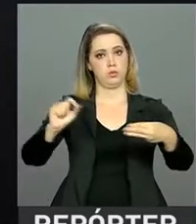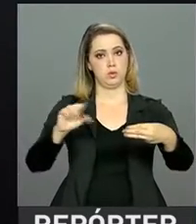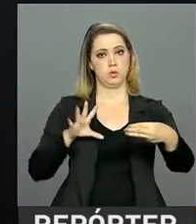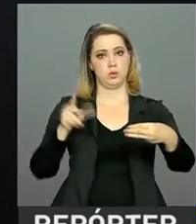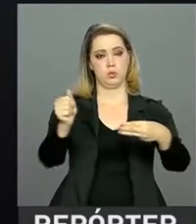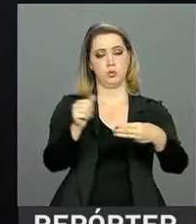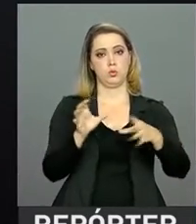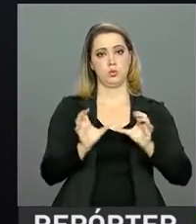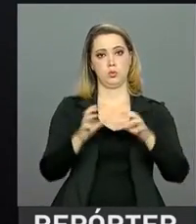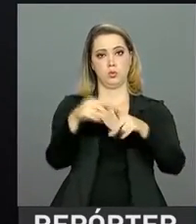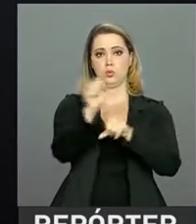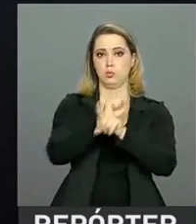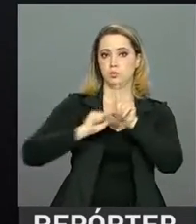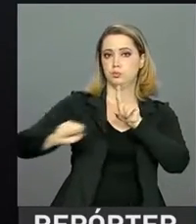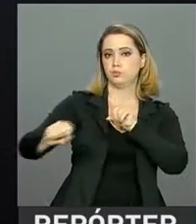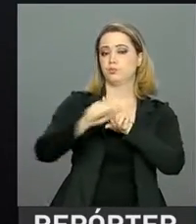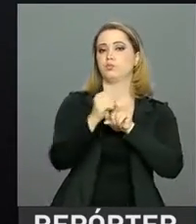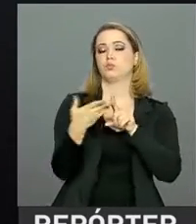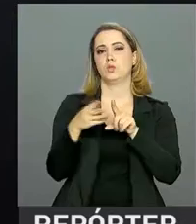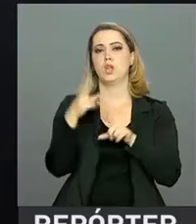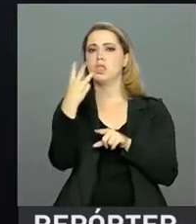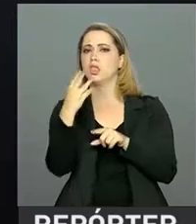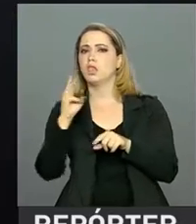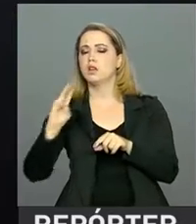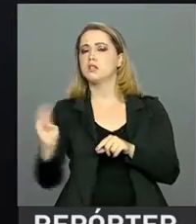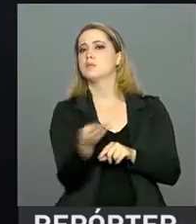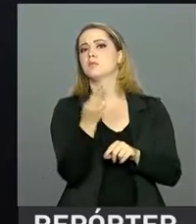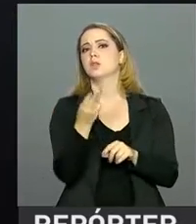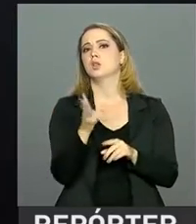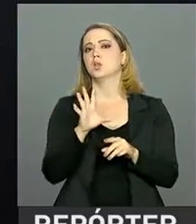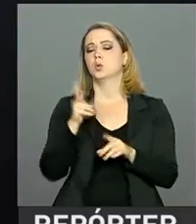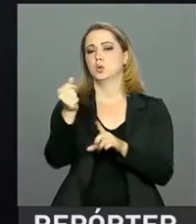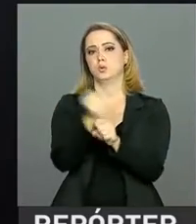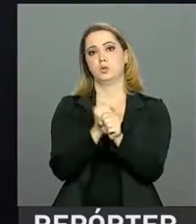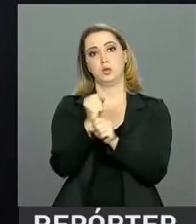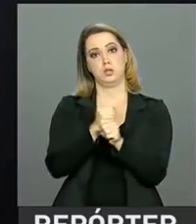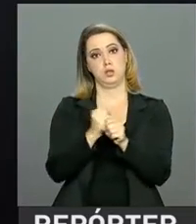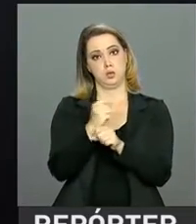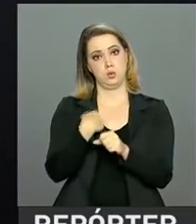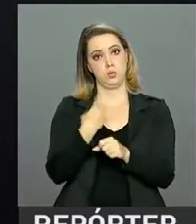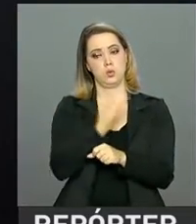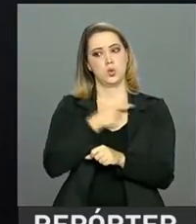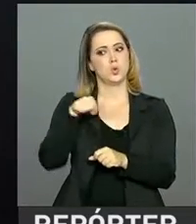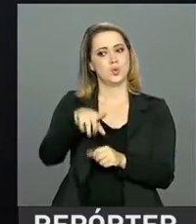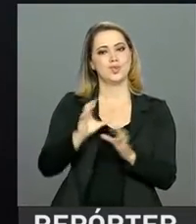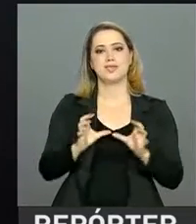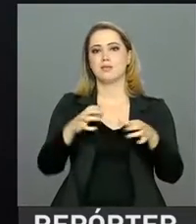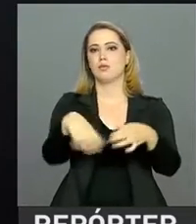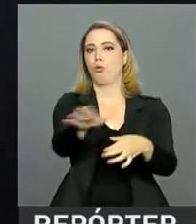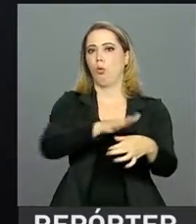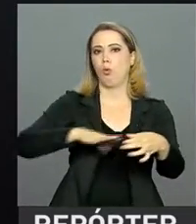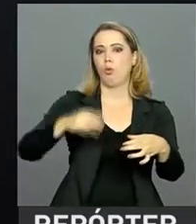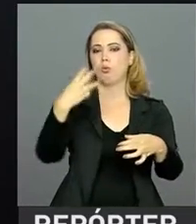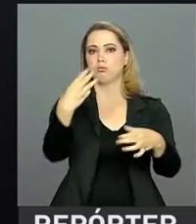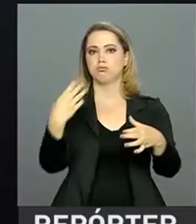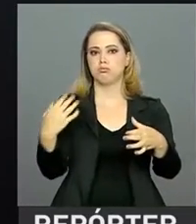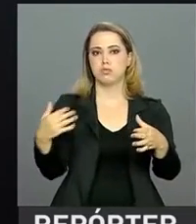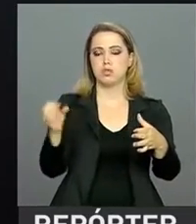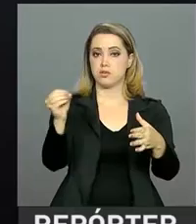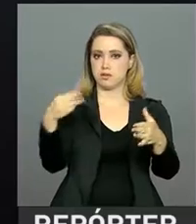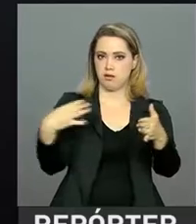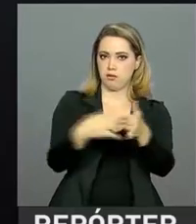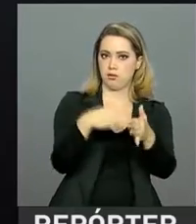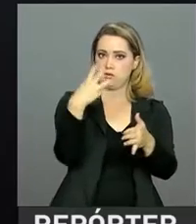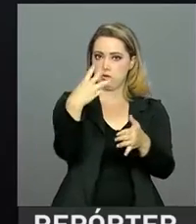fazia três milhões e meio quatro milhões de visitas por ano para só nessa área das famílias crianças pequenas